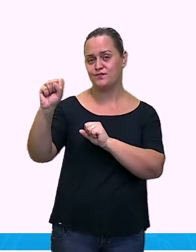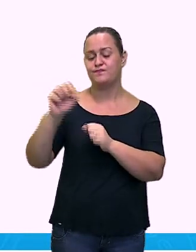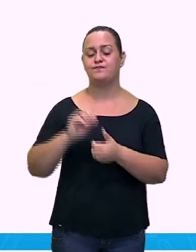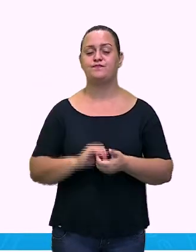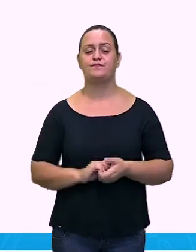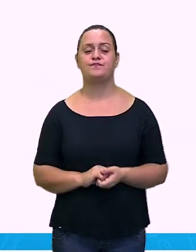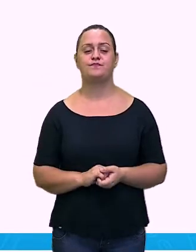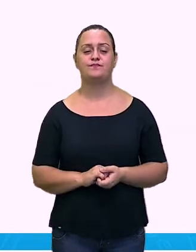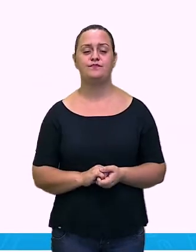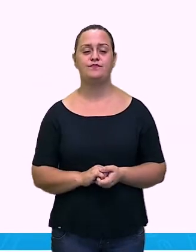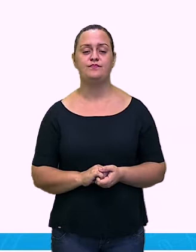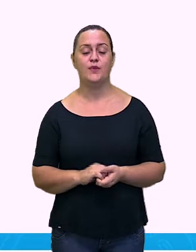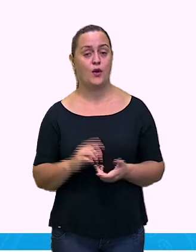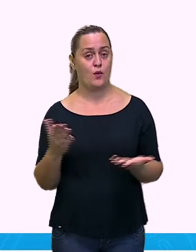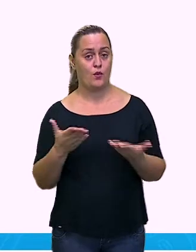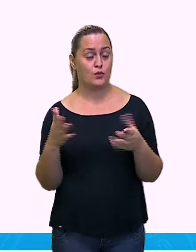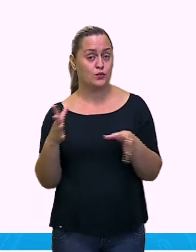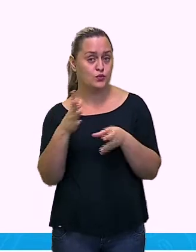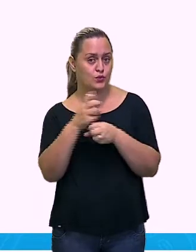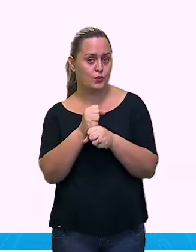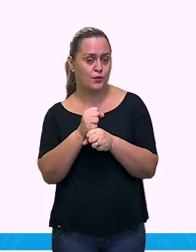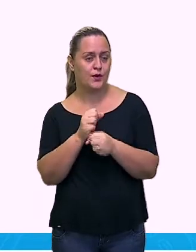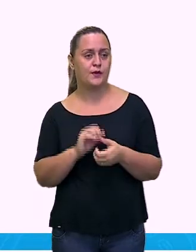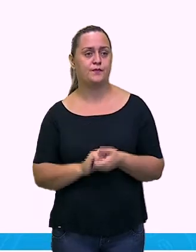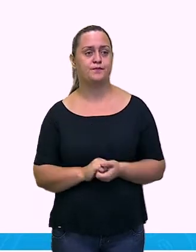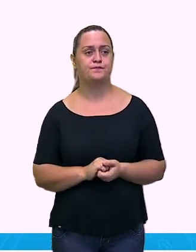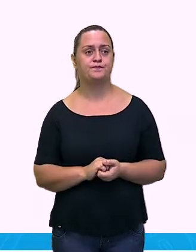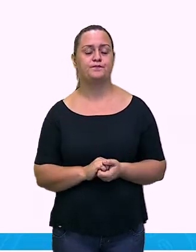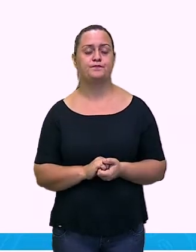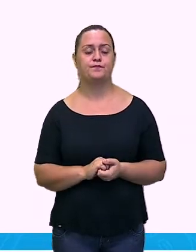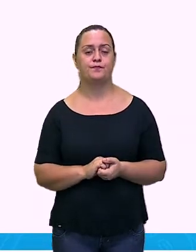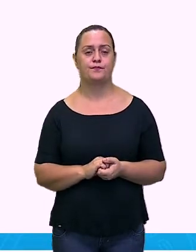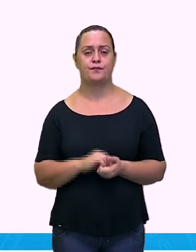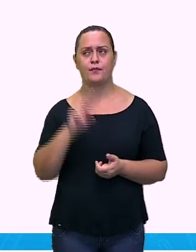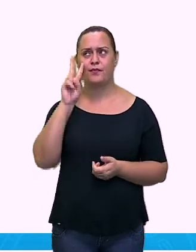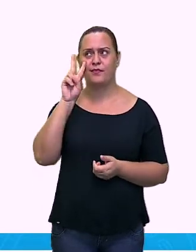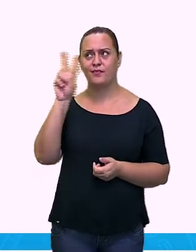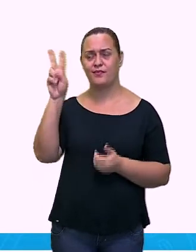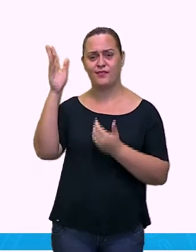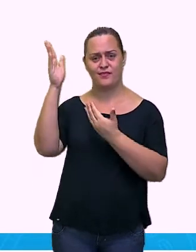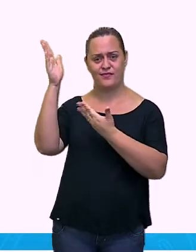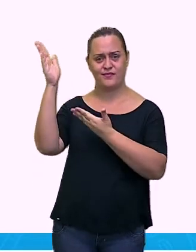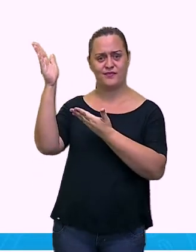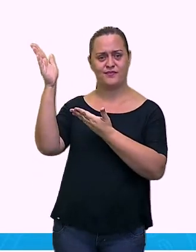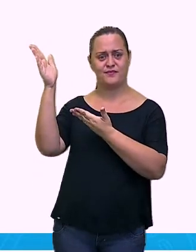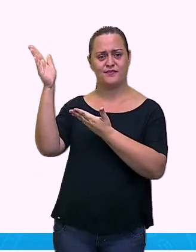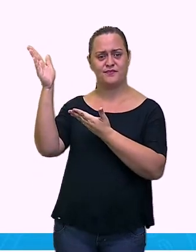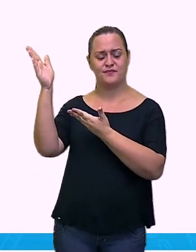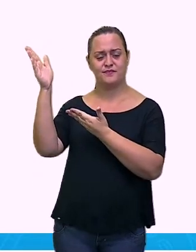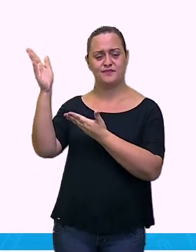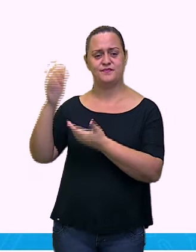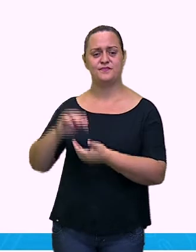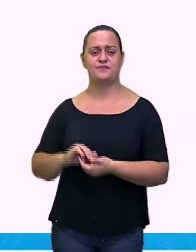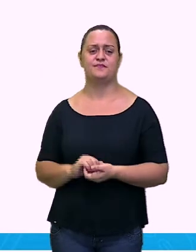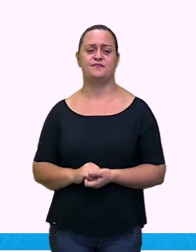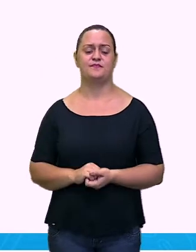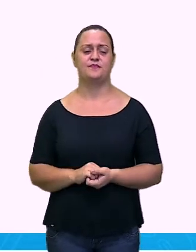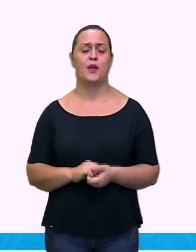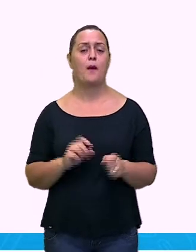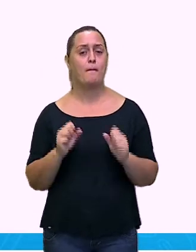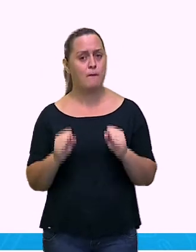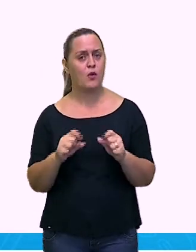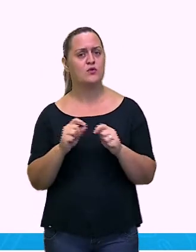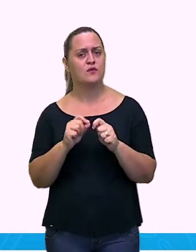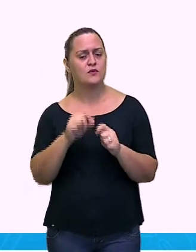Então vamos lá vamos tomar oito um dois três quatro cinco seis